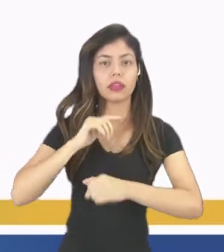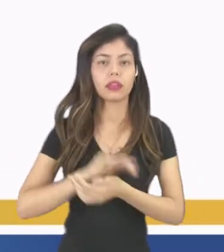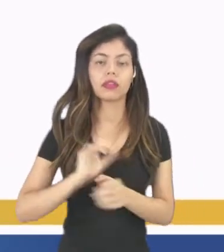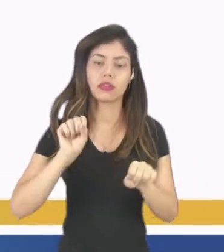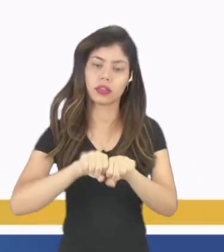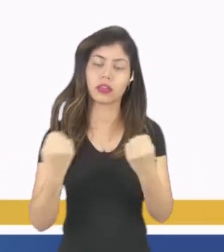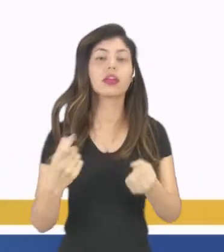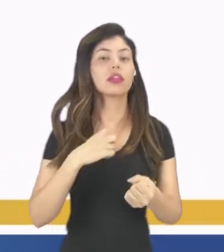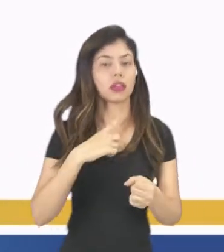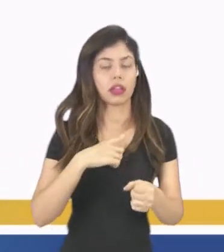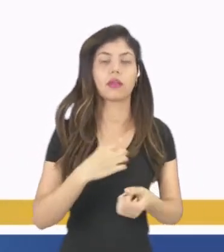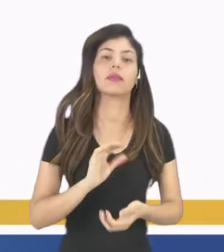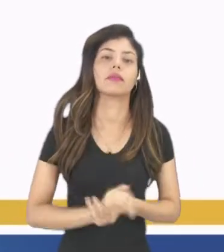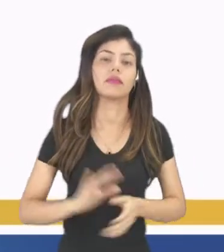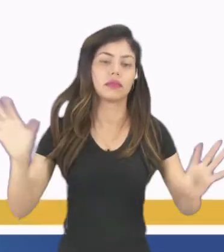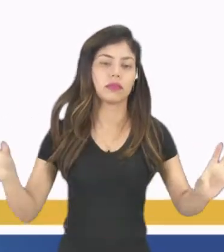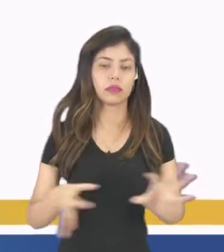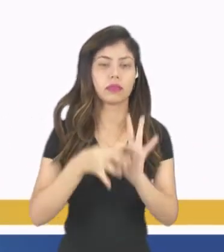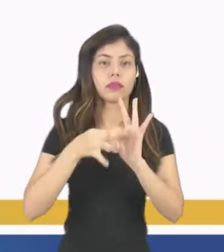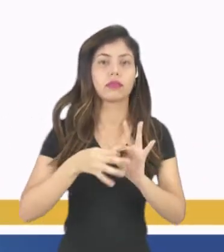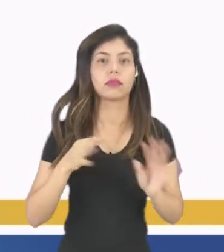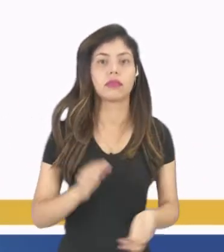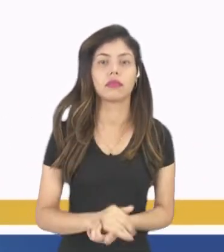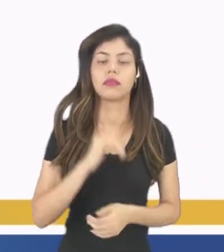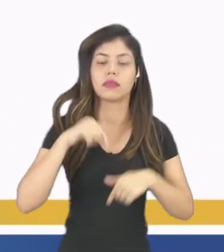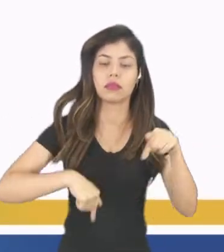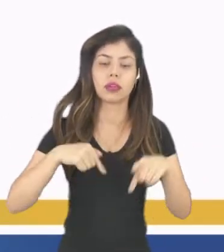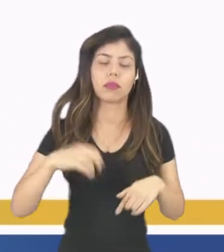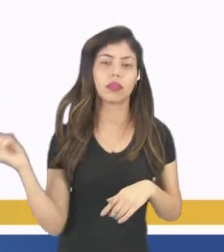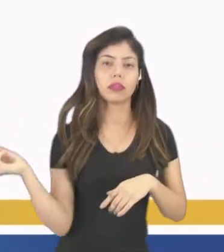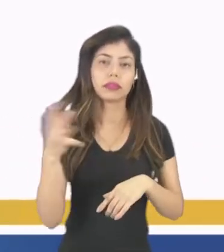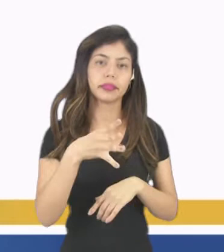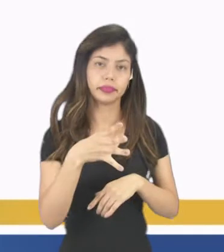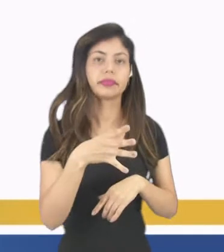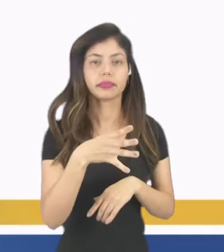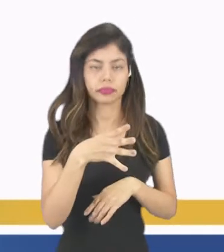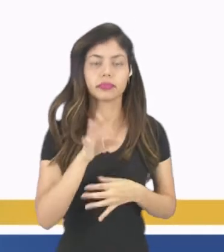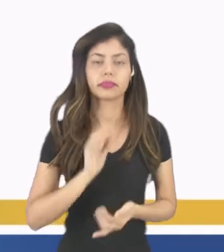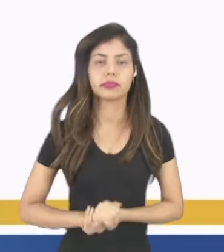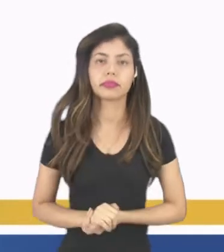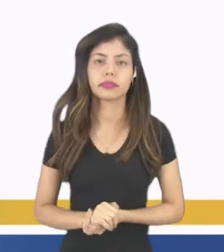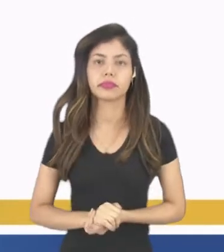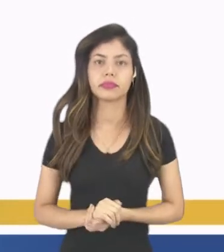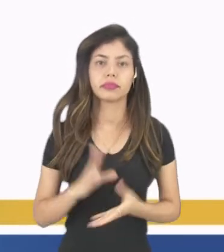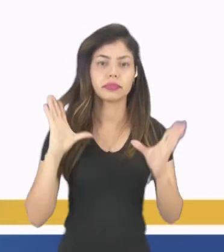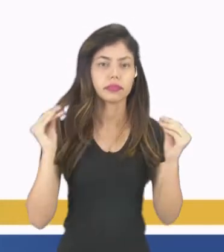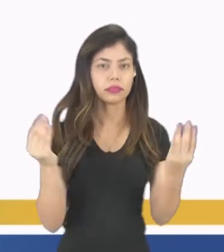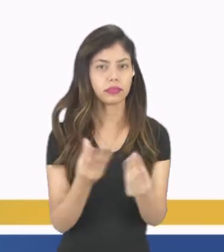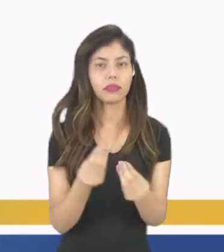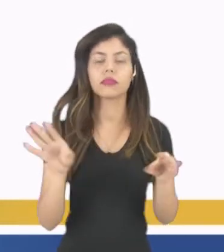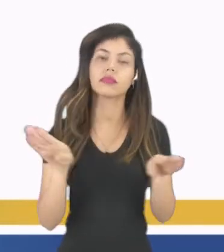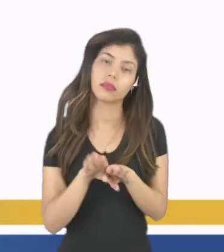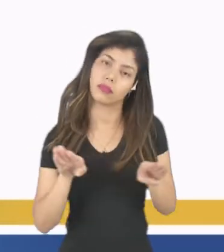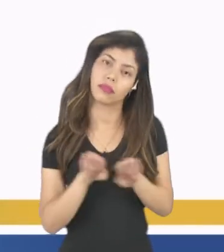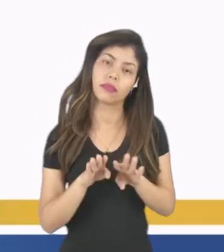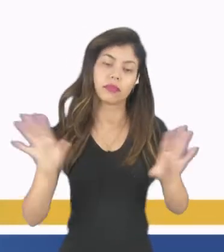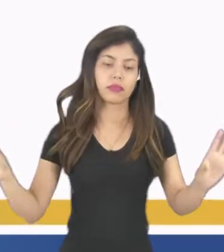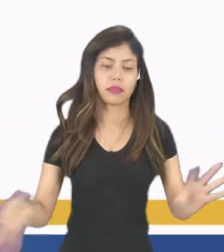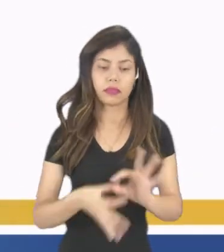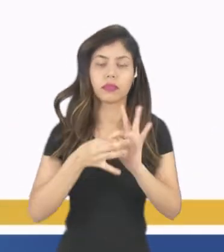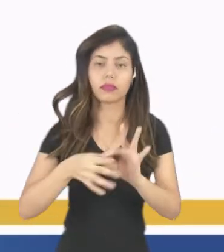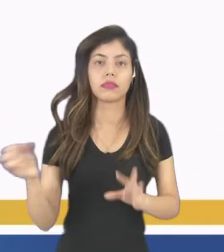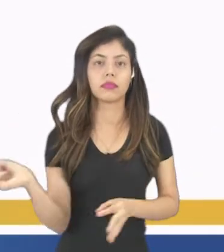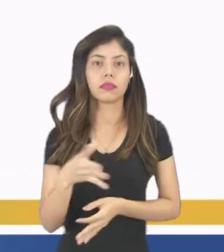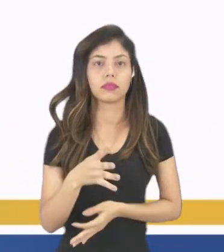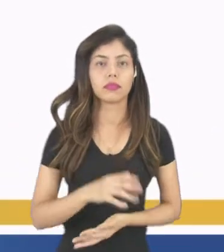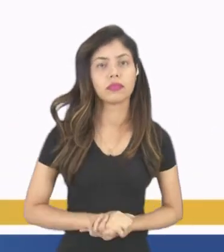quebra de ligações químicas e formação de novas substâncias e, consequentemente, a formação de novas ligações